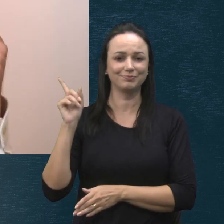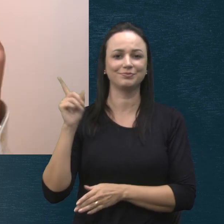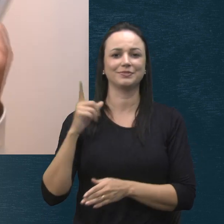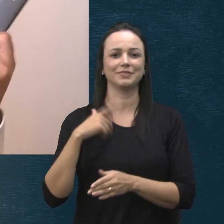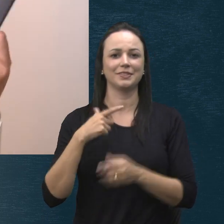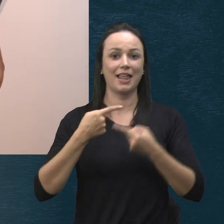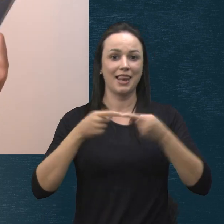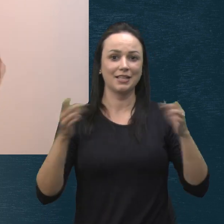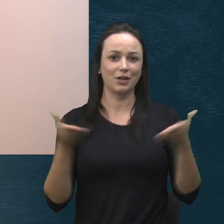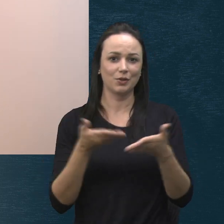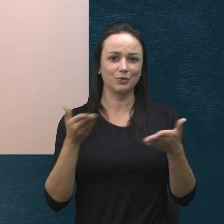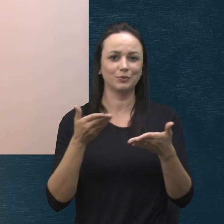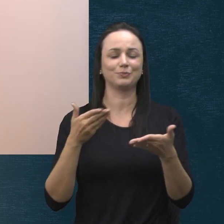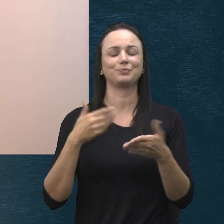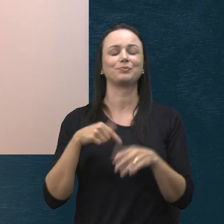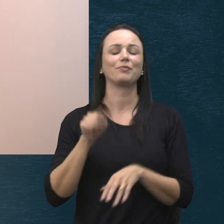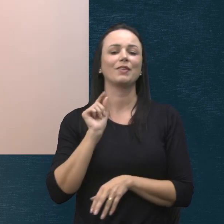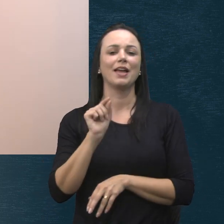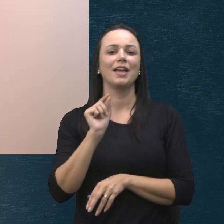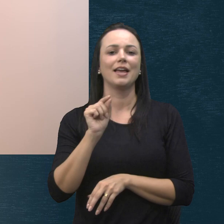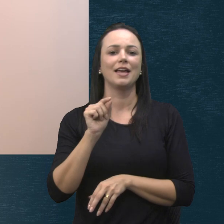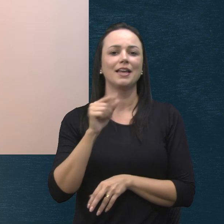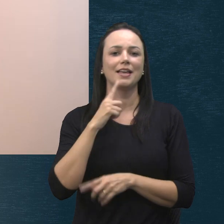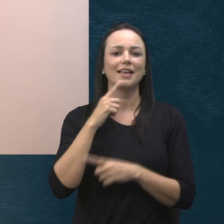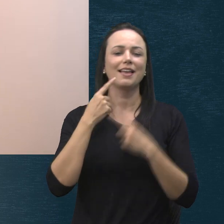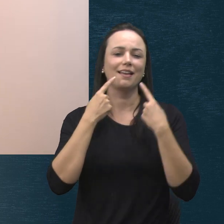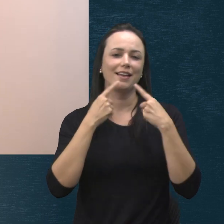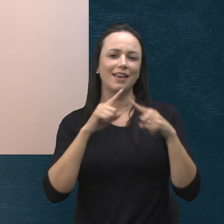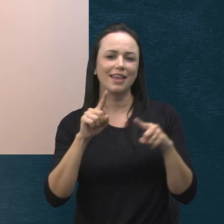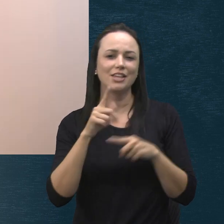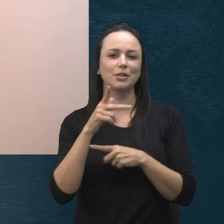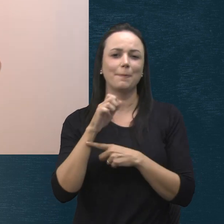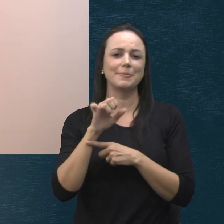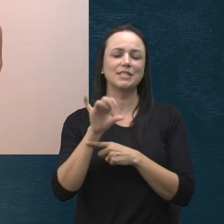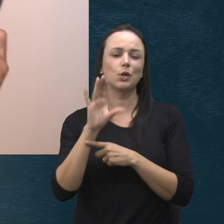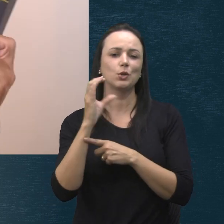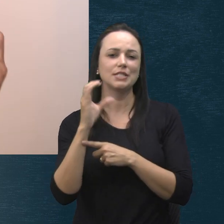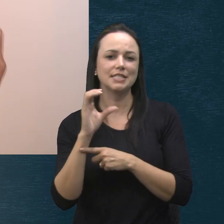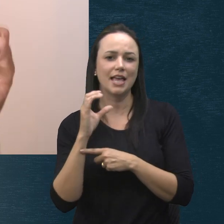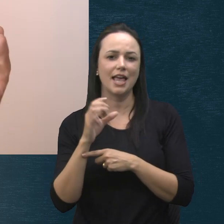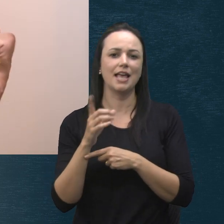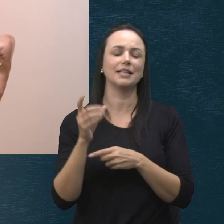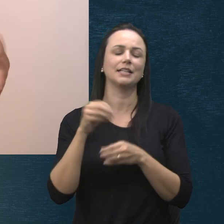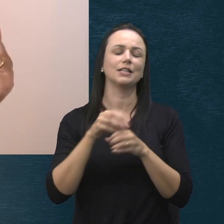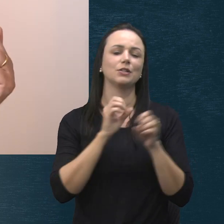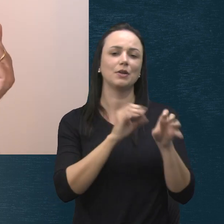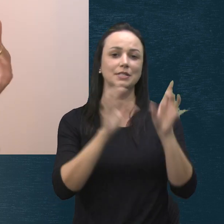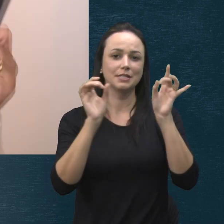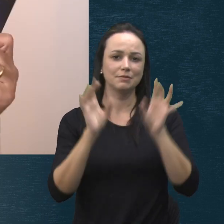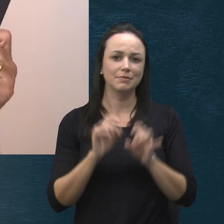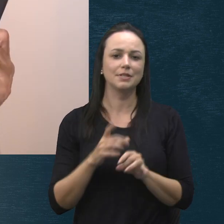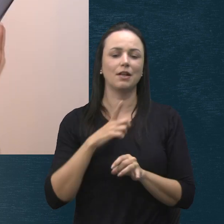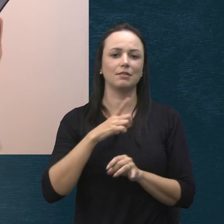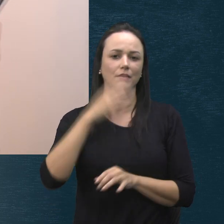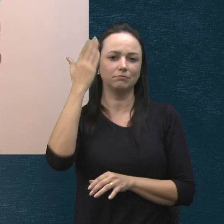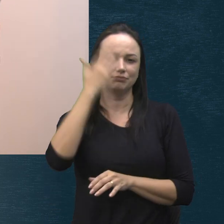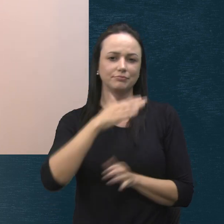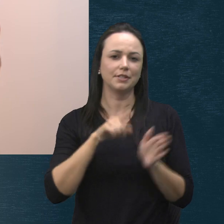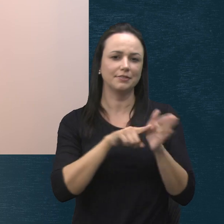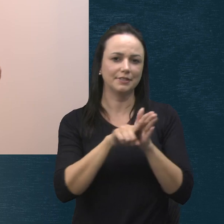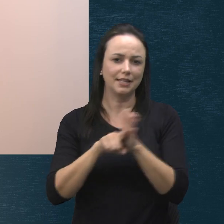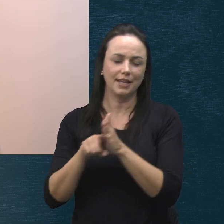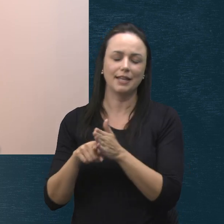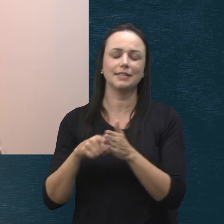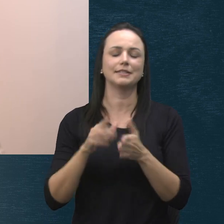sei quando você está assistindo, se eu já lancei ou não. Chama Crítica à Pseudociência na Educação Especial, Trilhas de uma Educação Baseada em Evidências. Esse